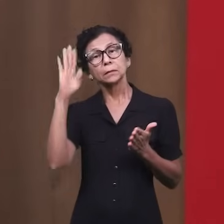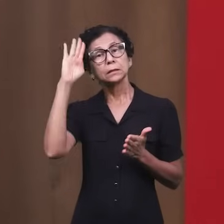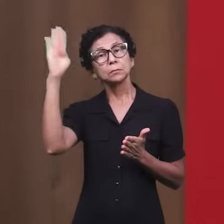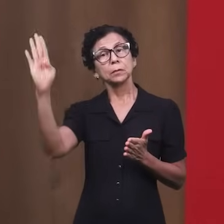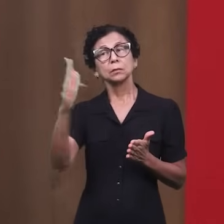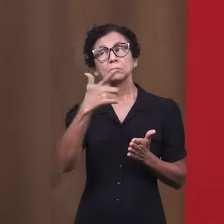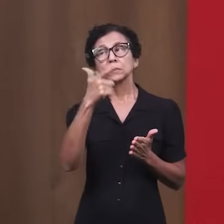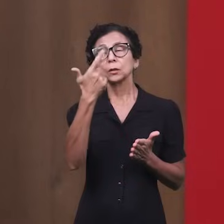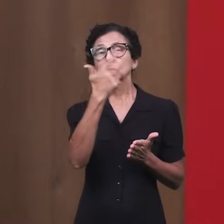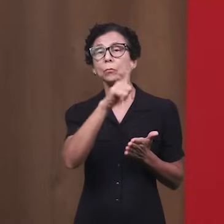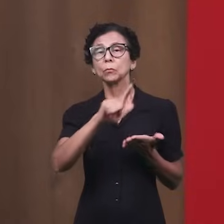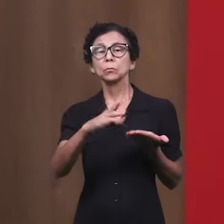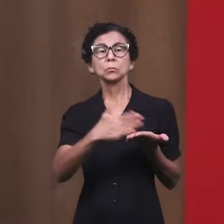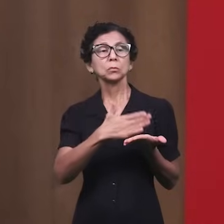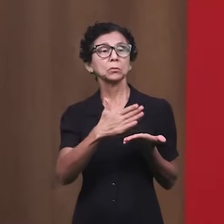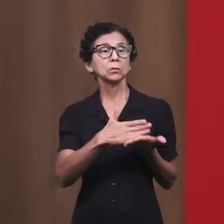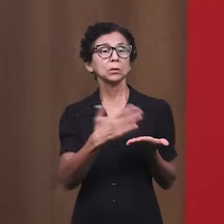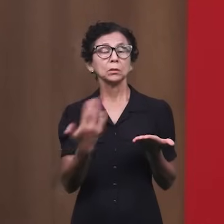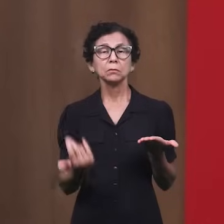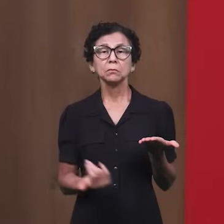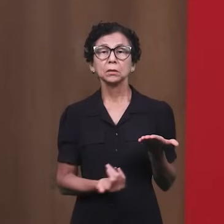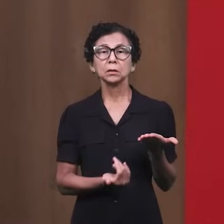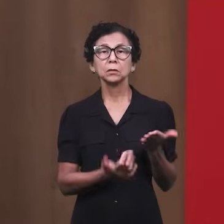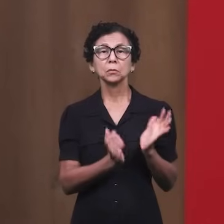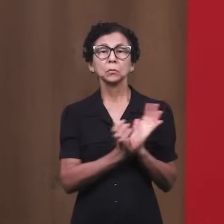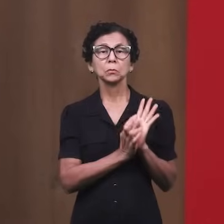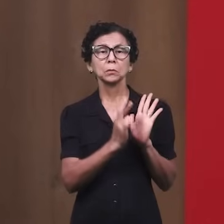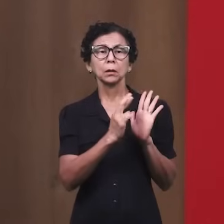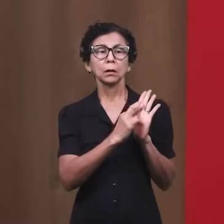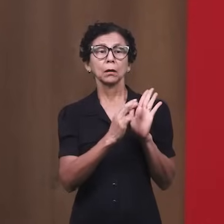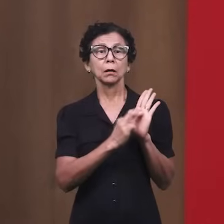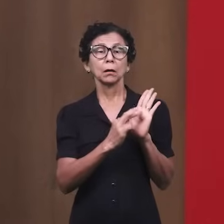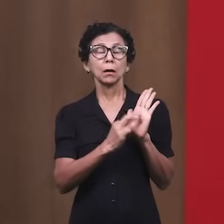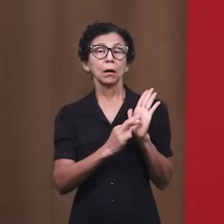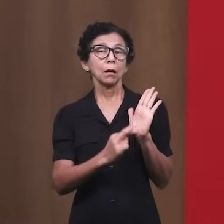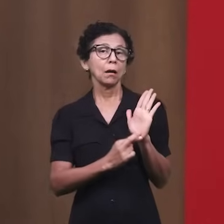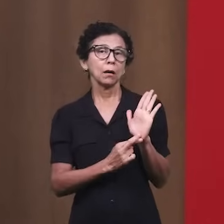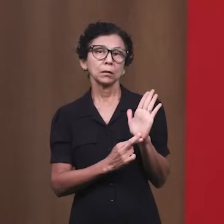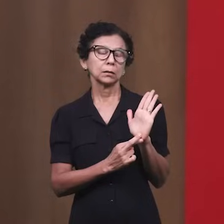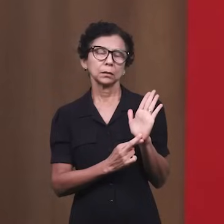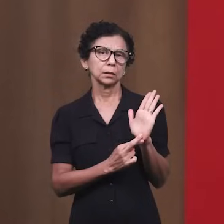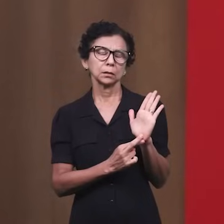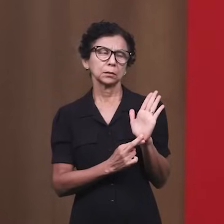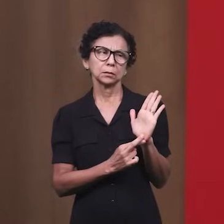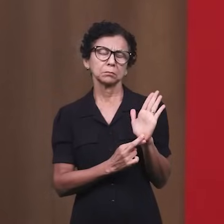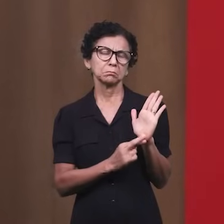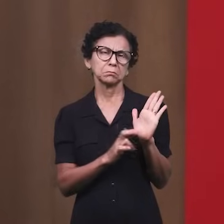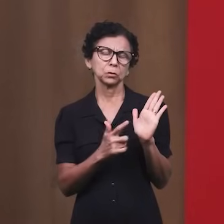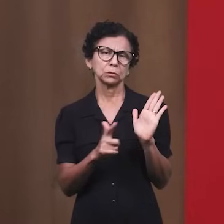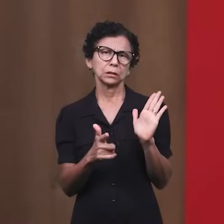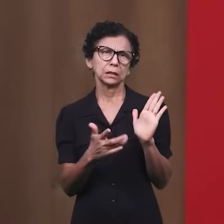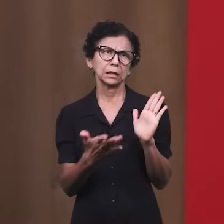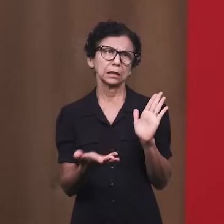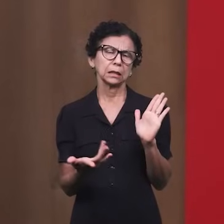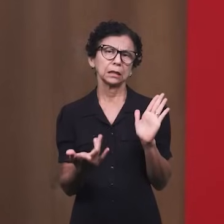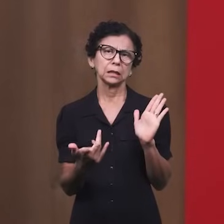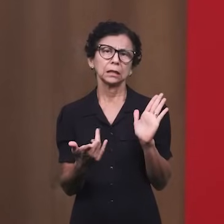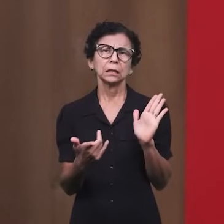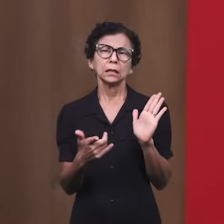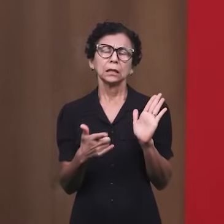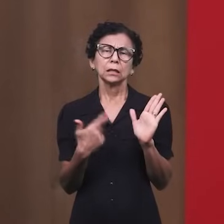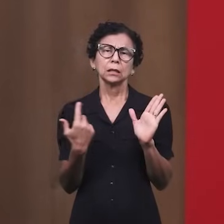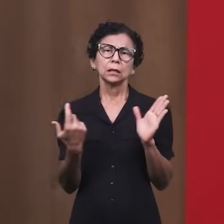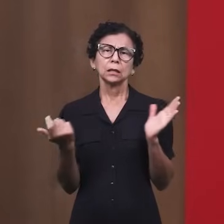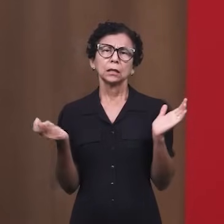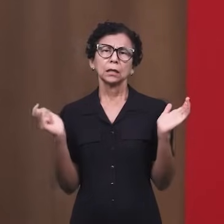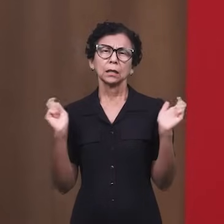não existe nenhum manual eh nenhum conjunto de regras que que que que seja capaz